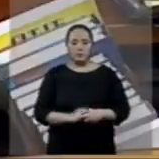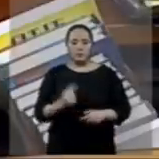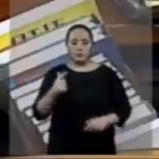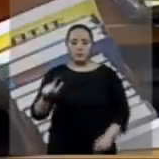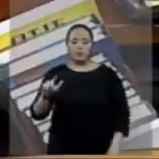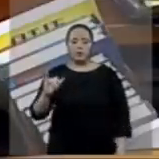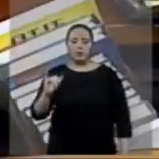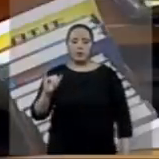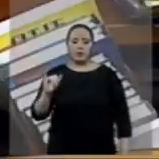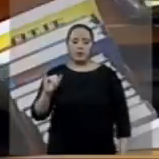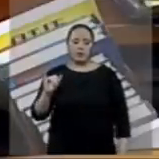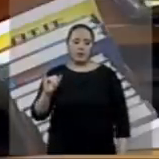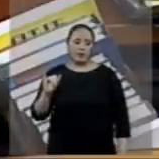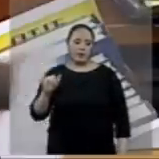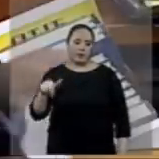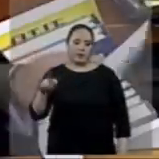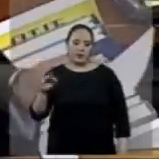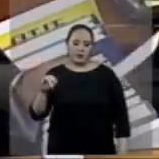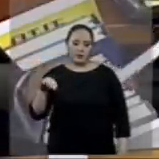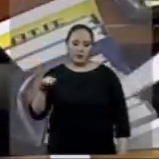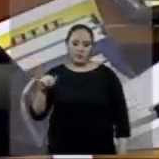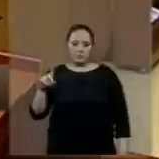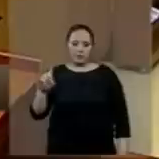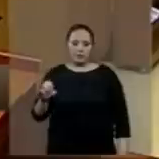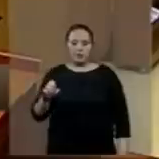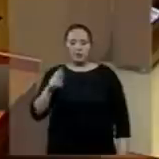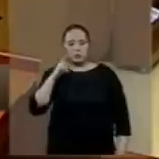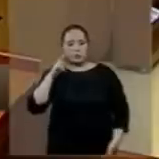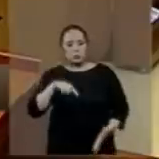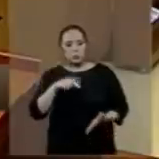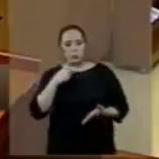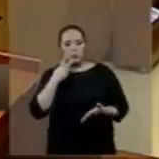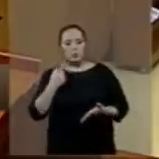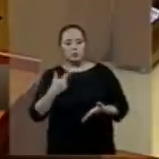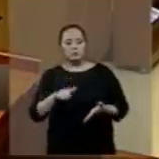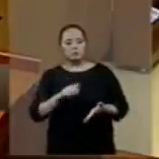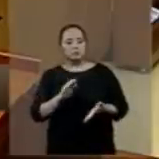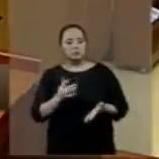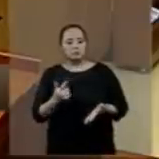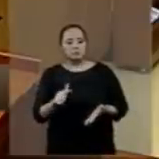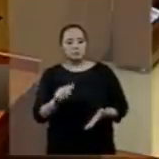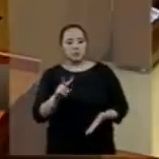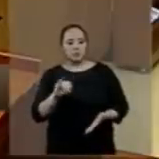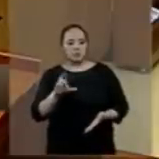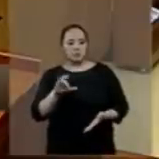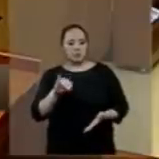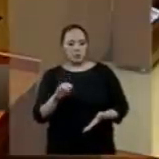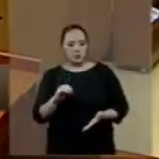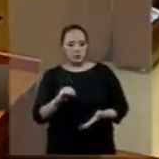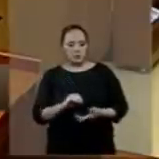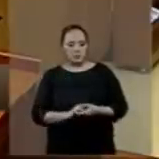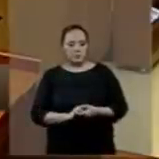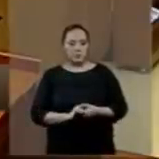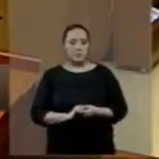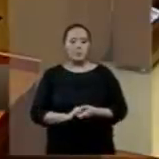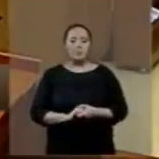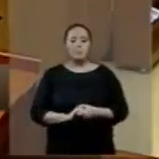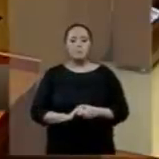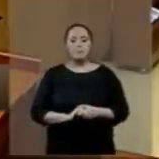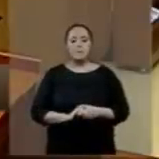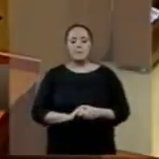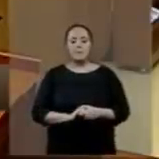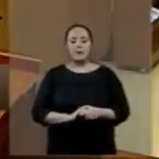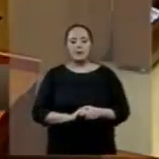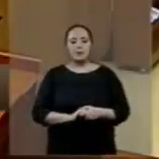apresentou contrarrazões, aduzindo a ausência dos vícios, né? E admitir no